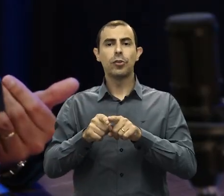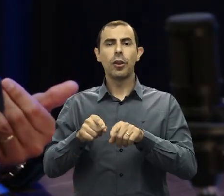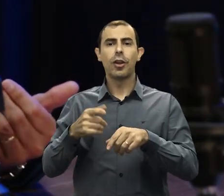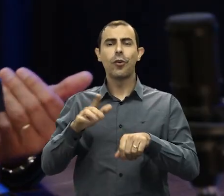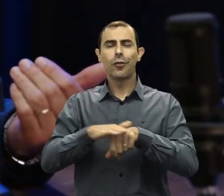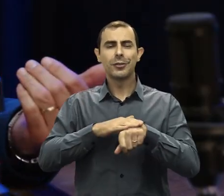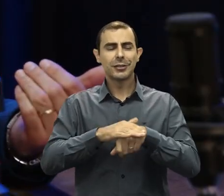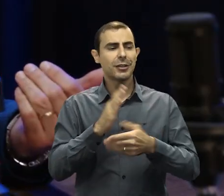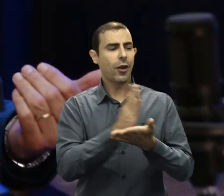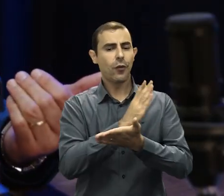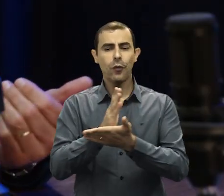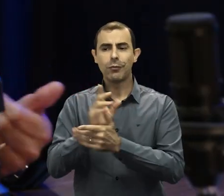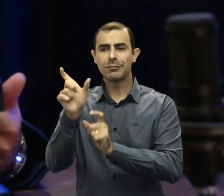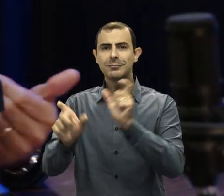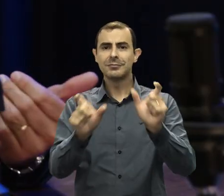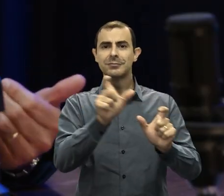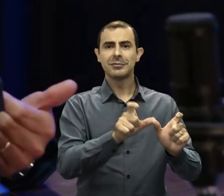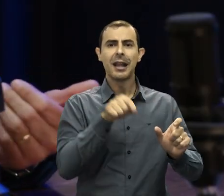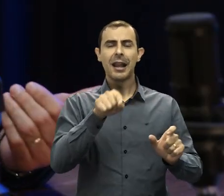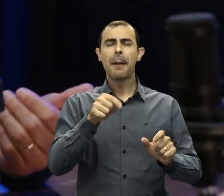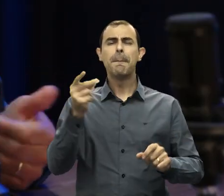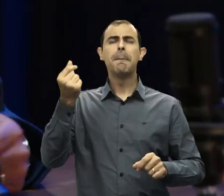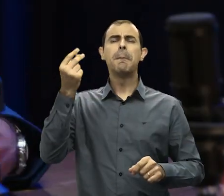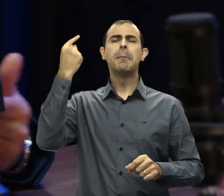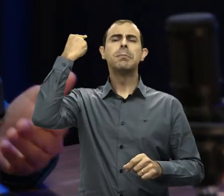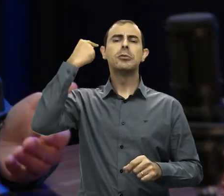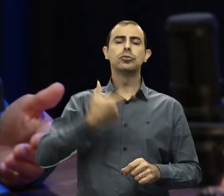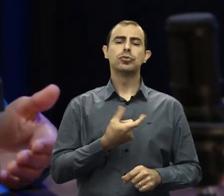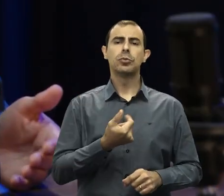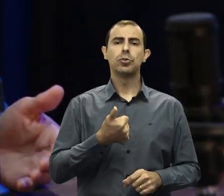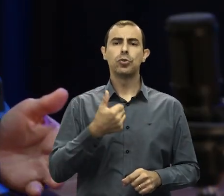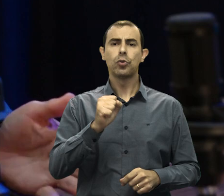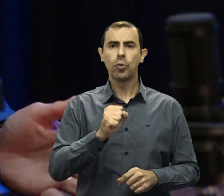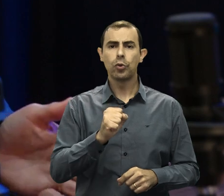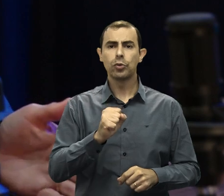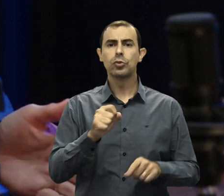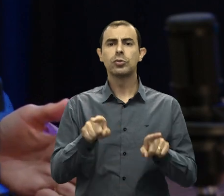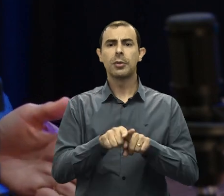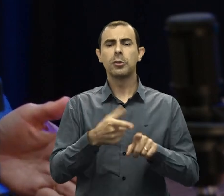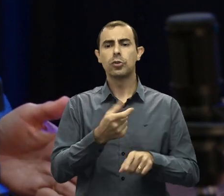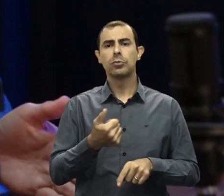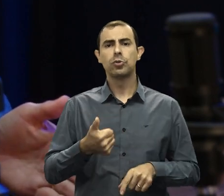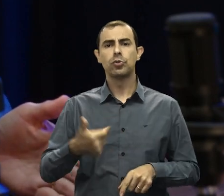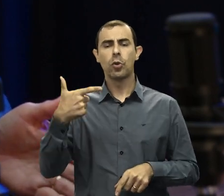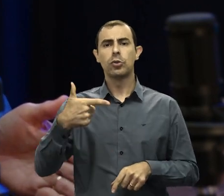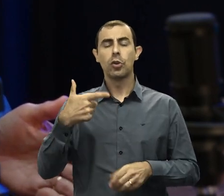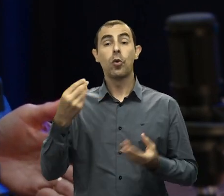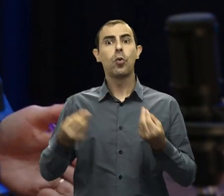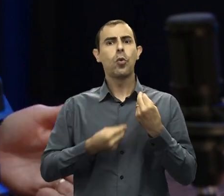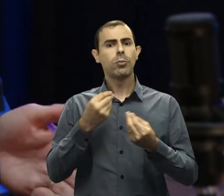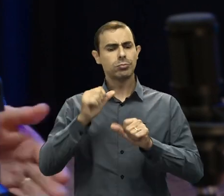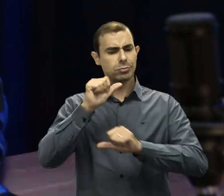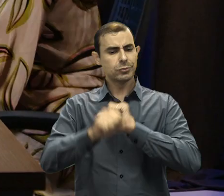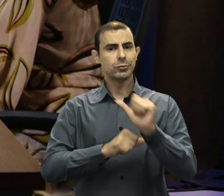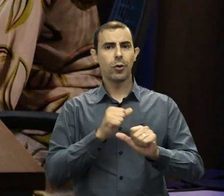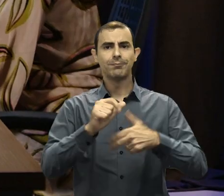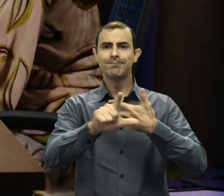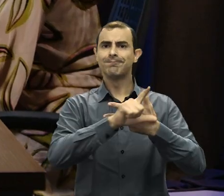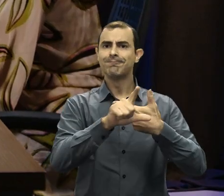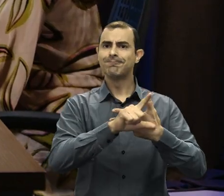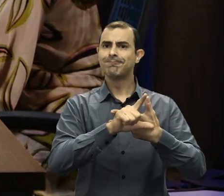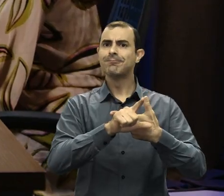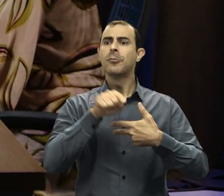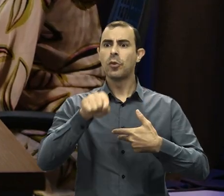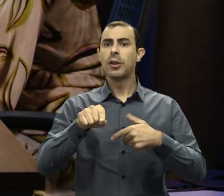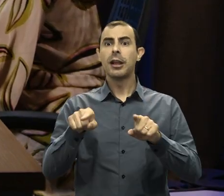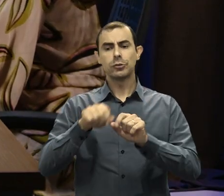do início, né, do nosso trabalho em 2008, 2012, como que mudou o parlamento, né? Mudou, como que a sociedade mudou,